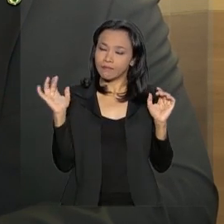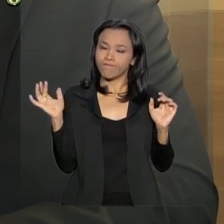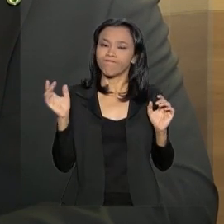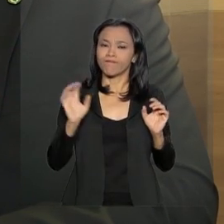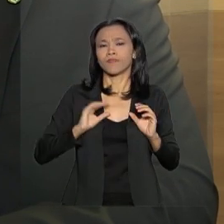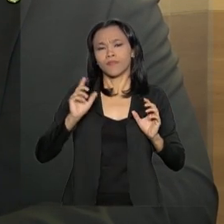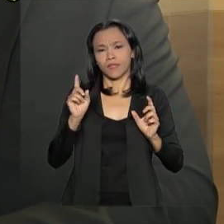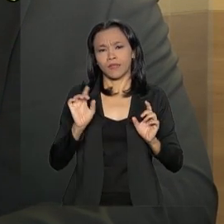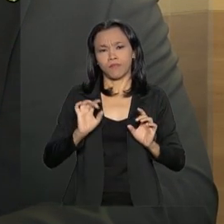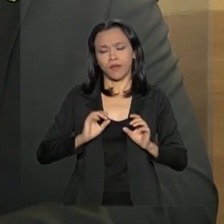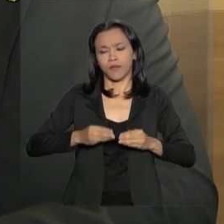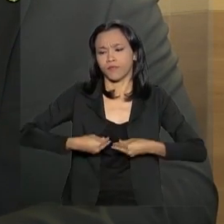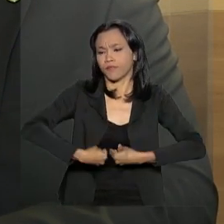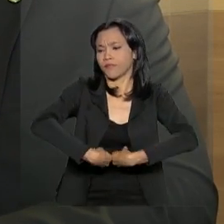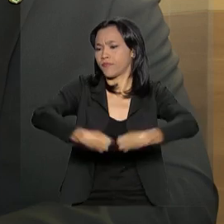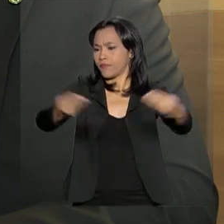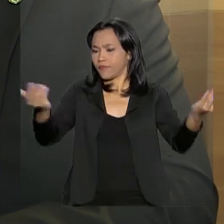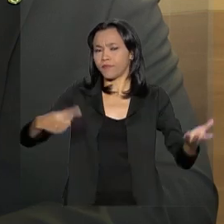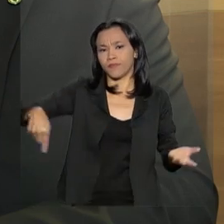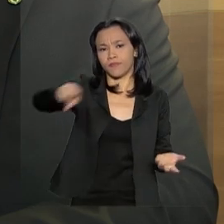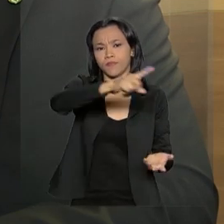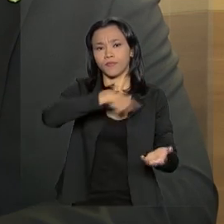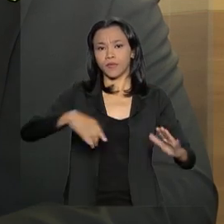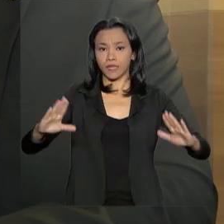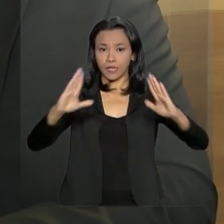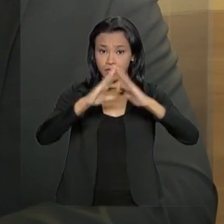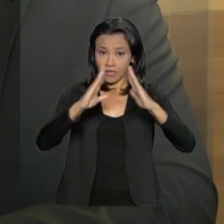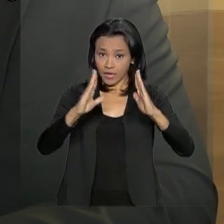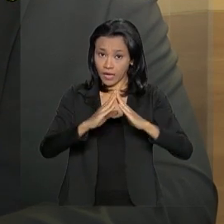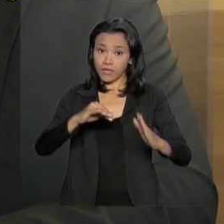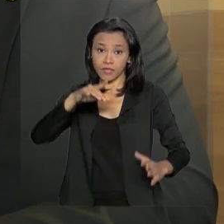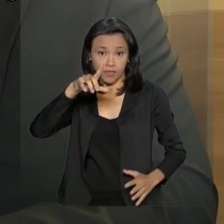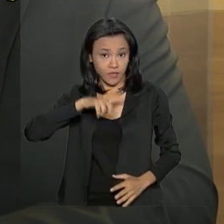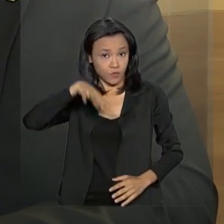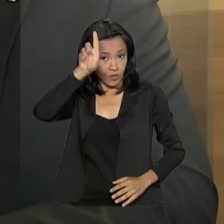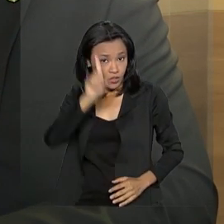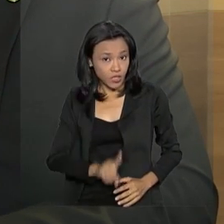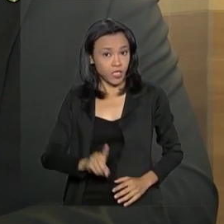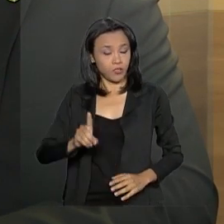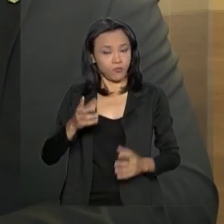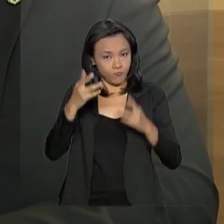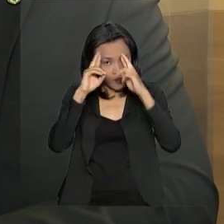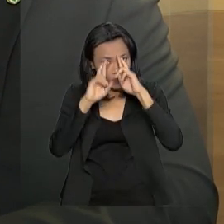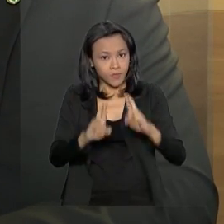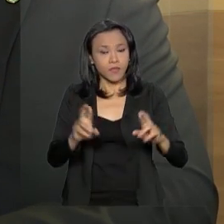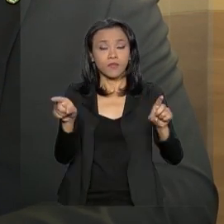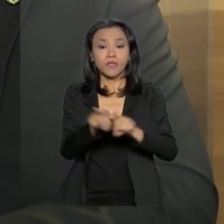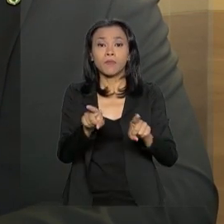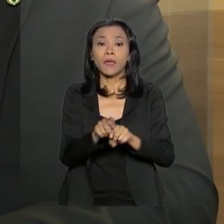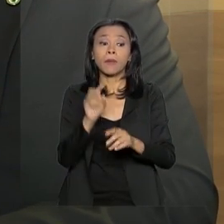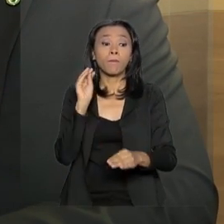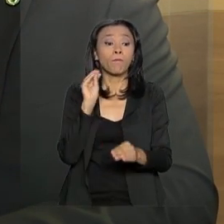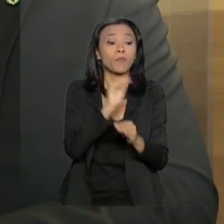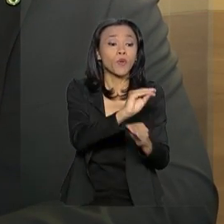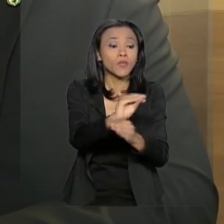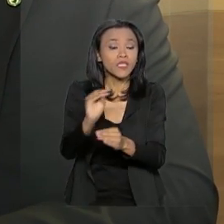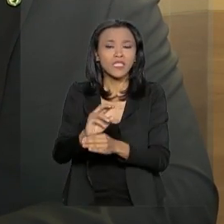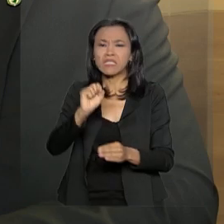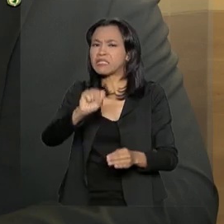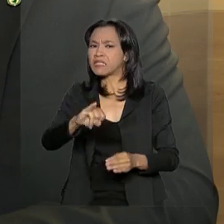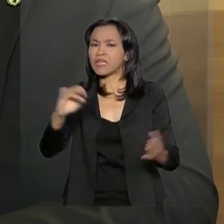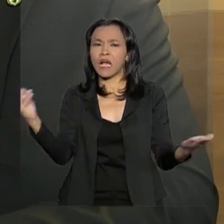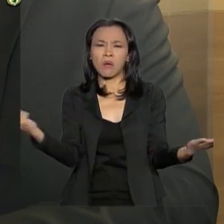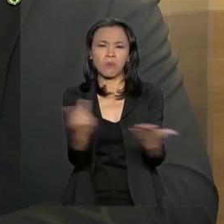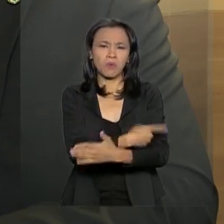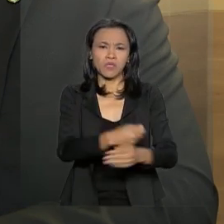adequadas, garantir moradia digna, proteger e socorrer em caso de desastres com a Defesa